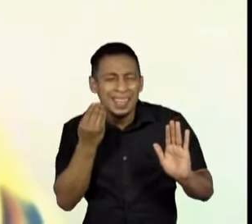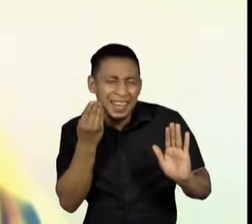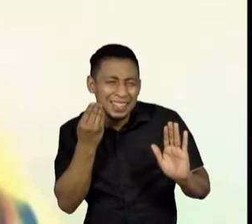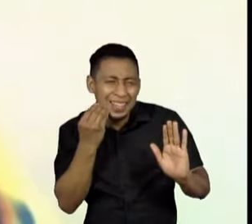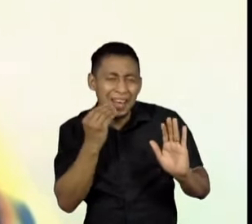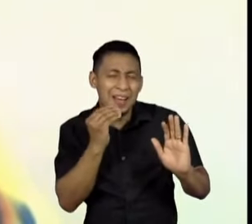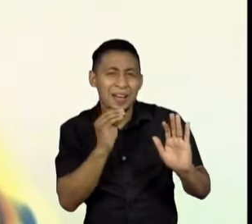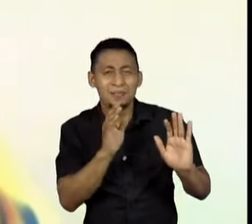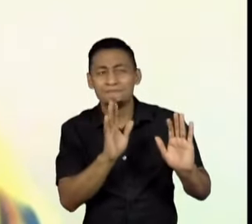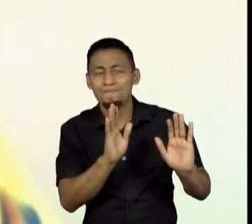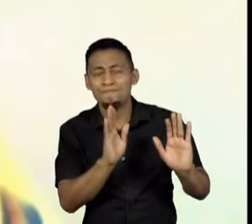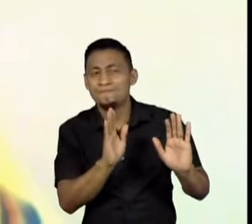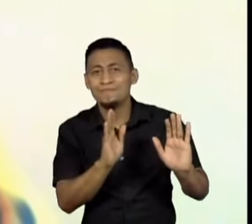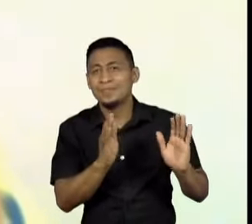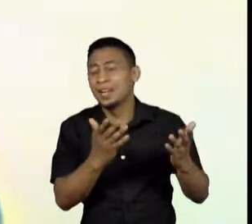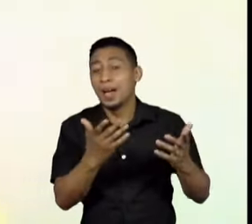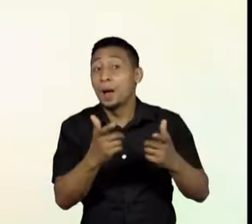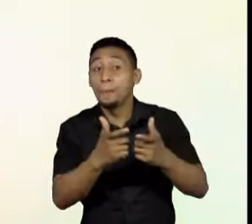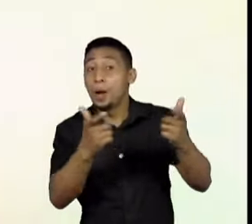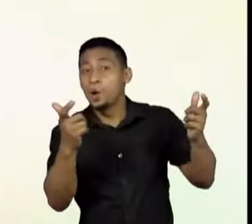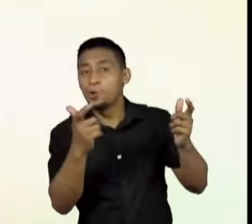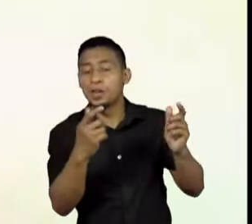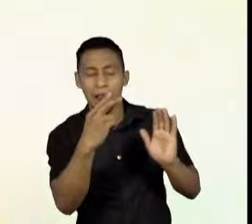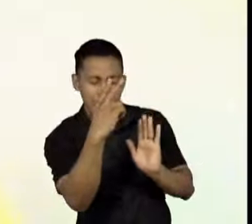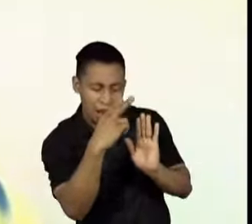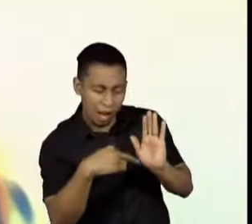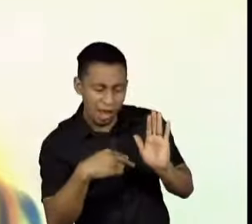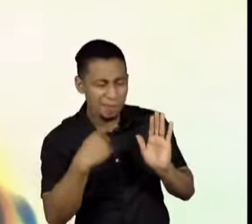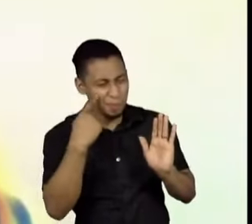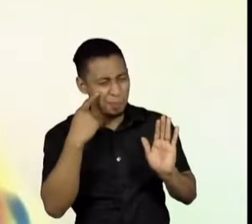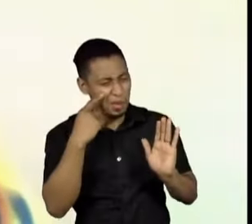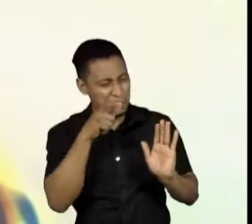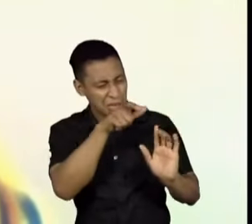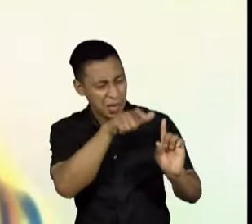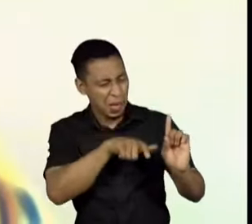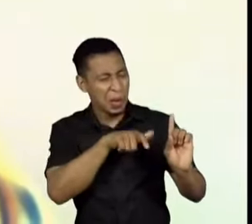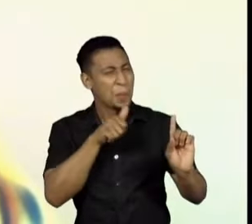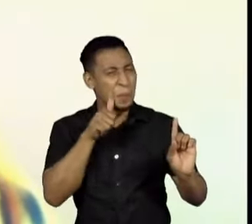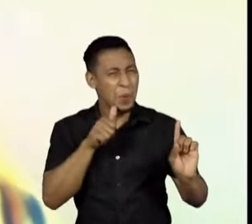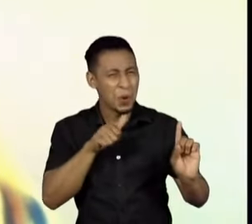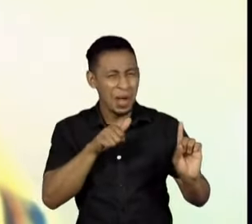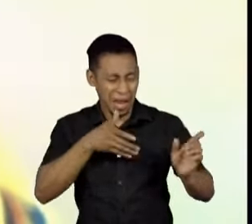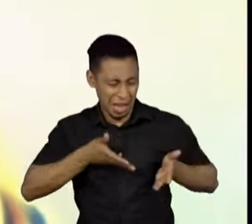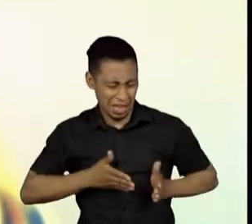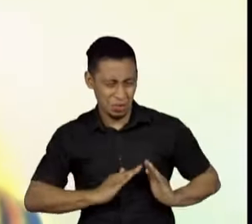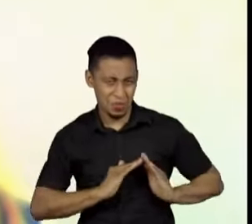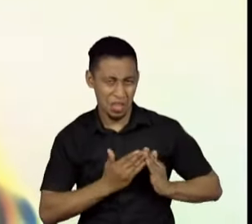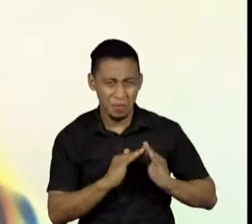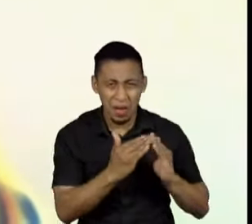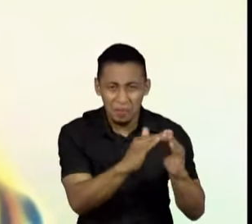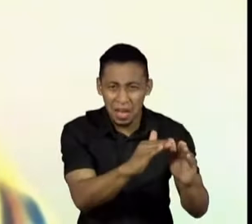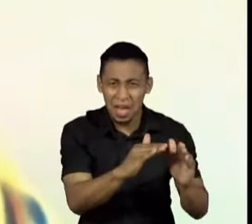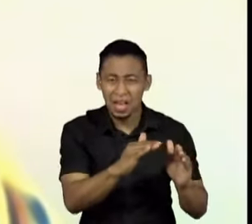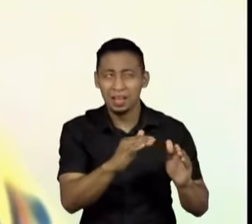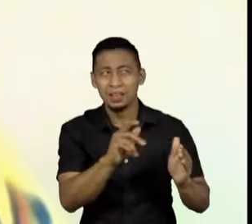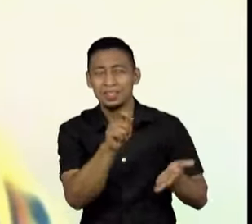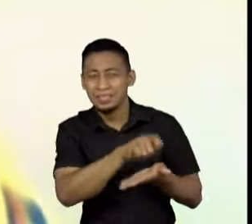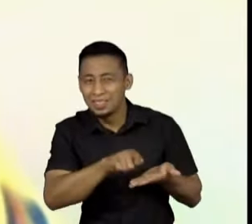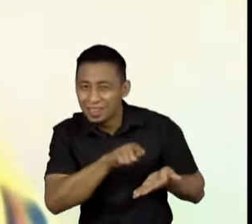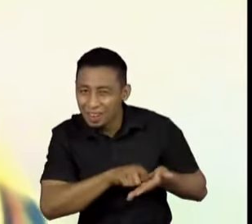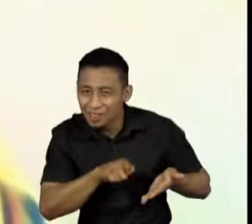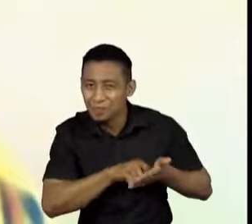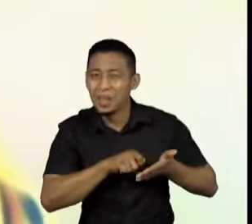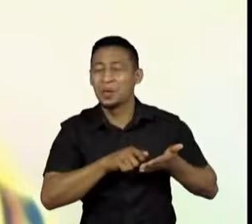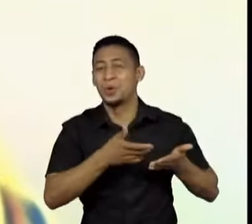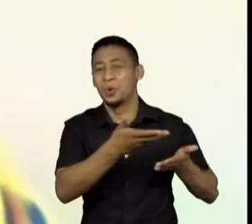Carolina não ser vista somente como essa mulher que veio da favela, que escreveu Quarto de Despejo. Há